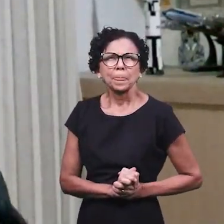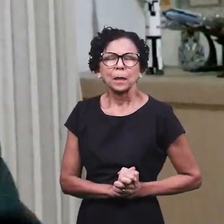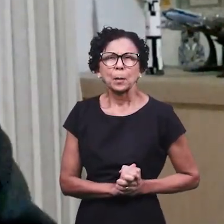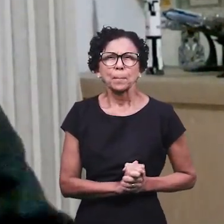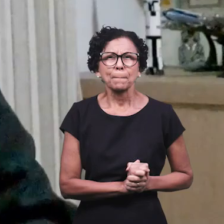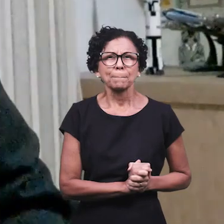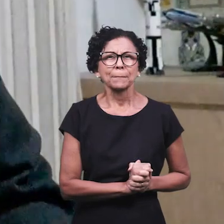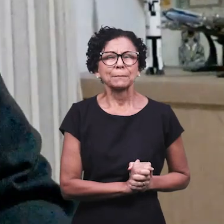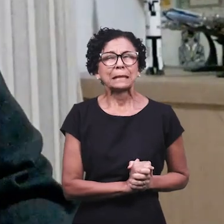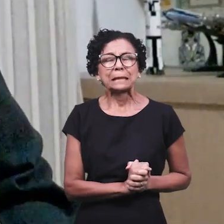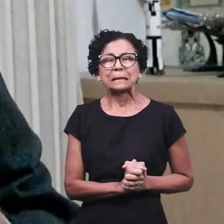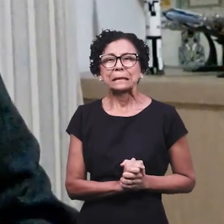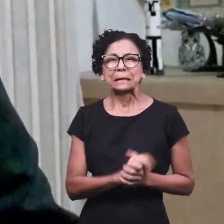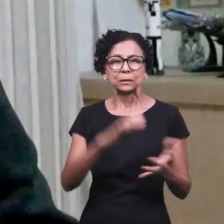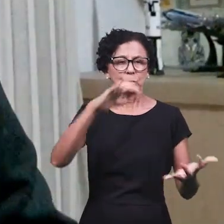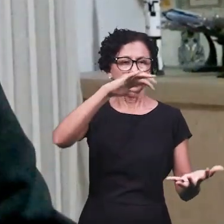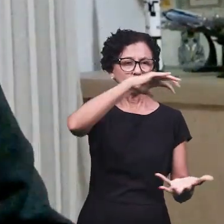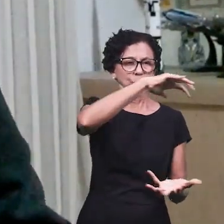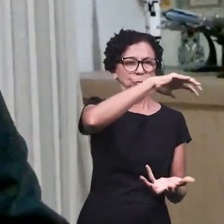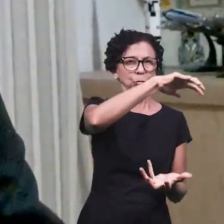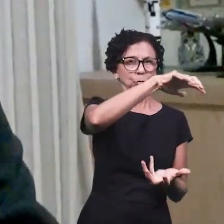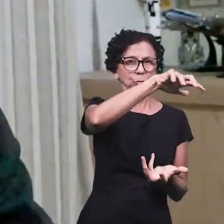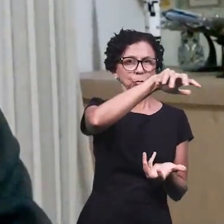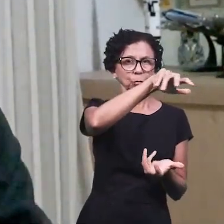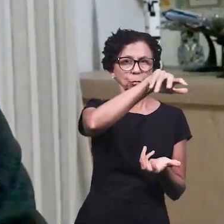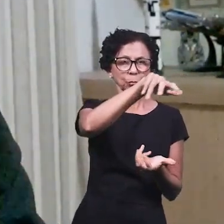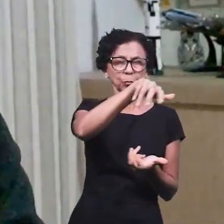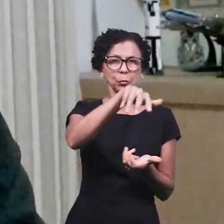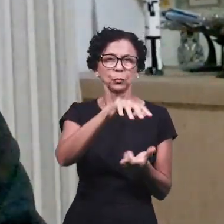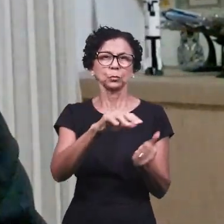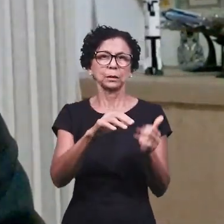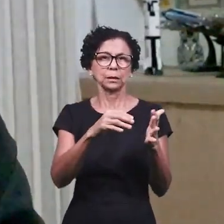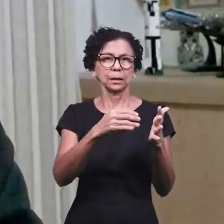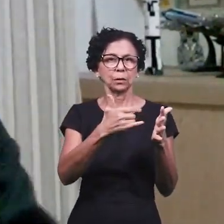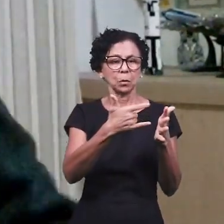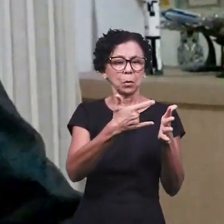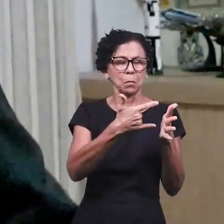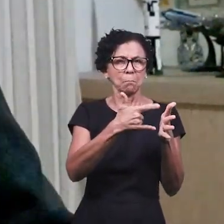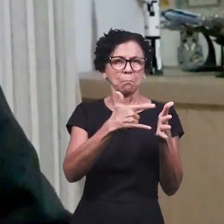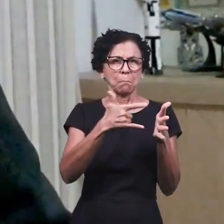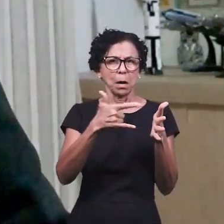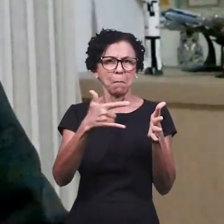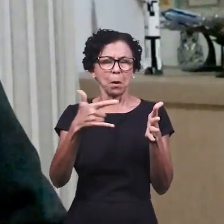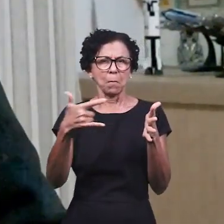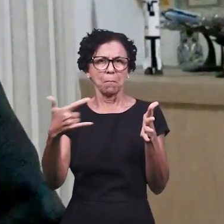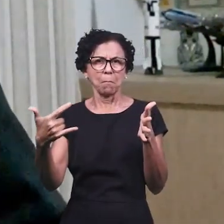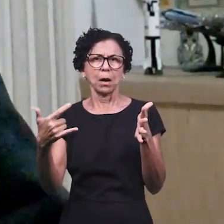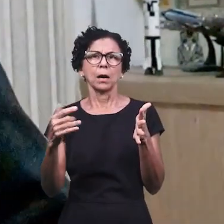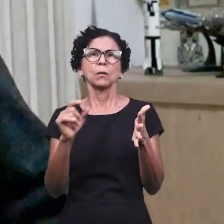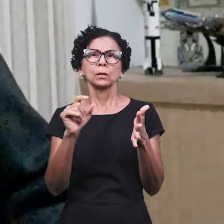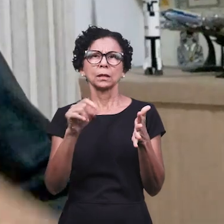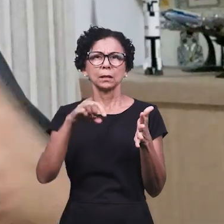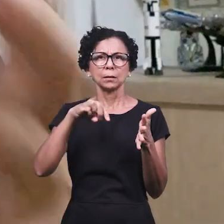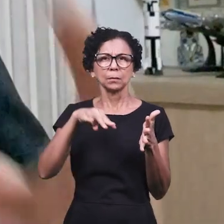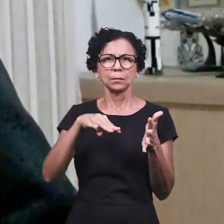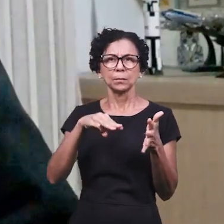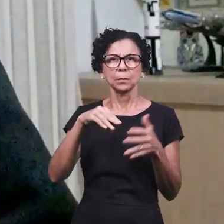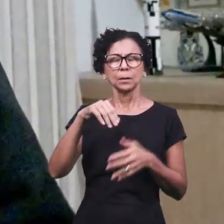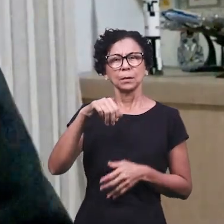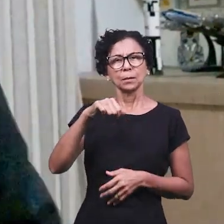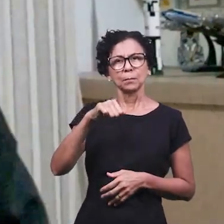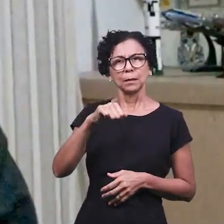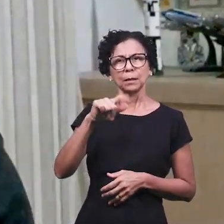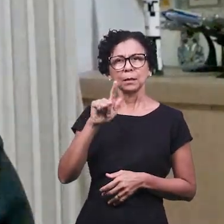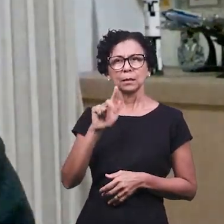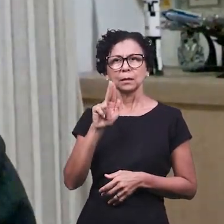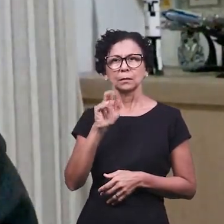com um campo magnético que envolve a Terra, que é chamado magnetosfera. É uma bolha que